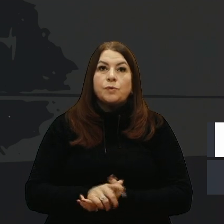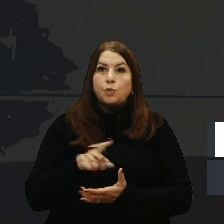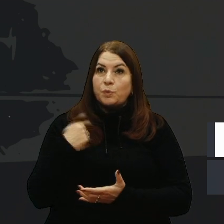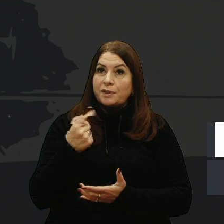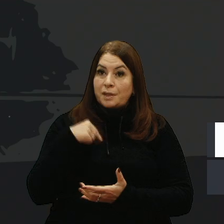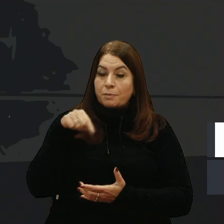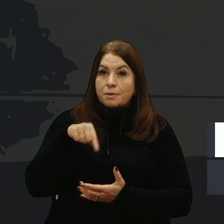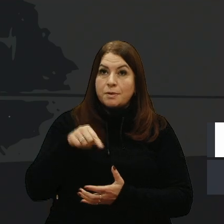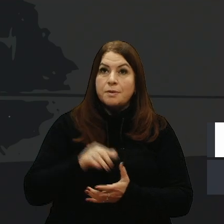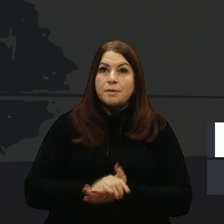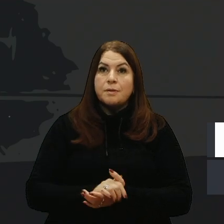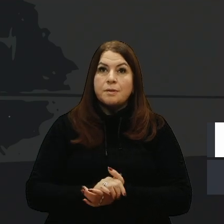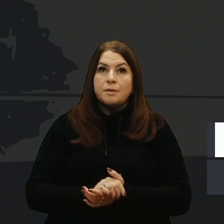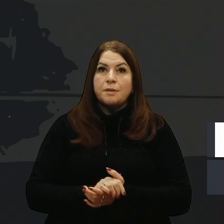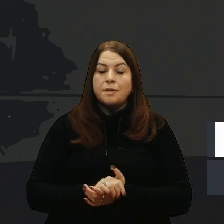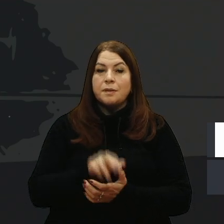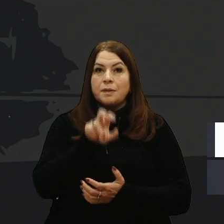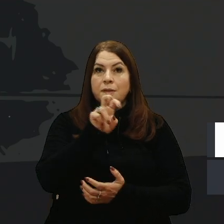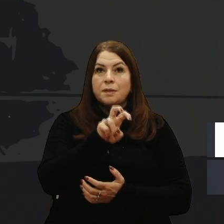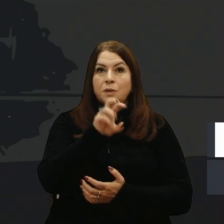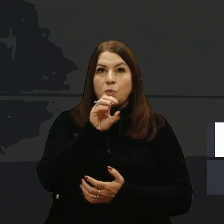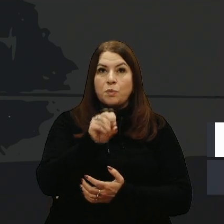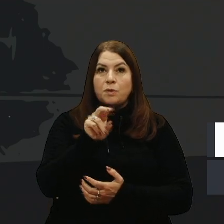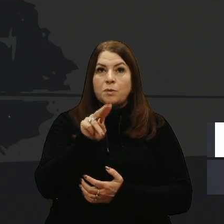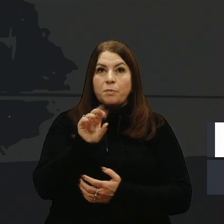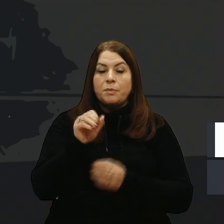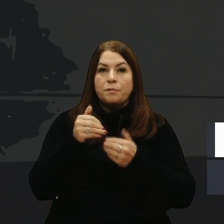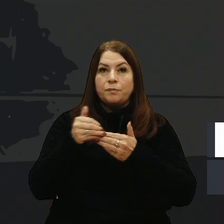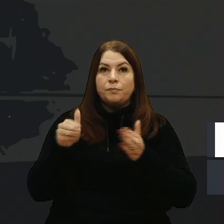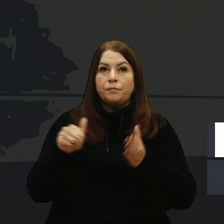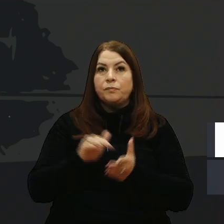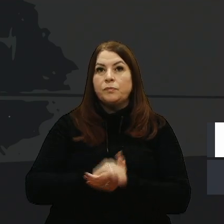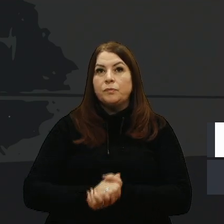estamos aqui, 50 UBSs abertas.